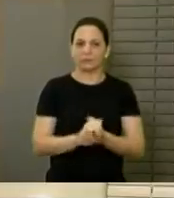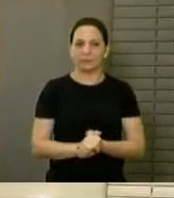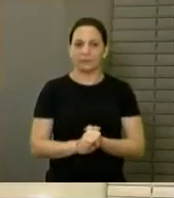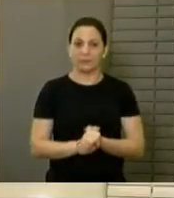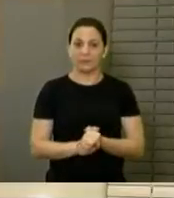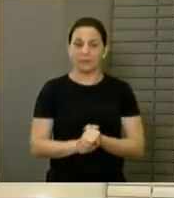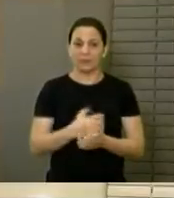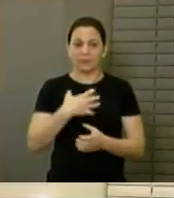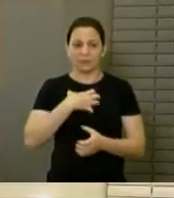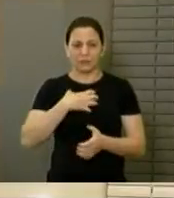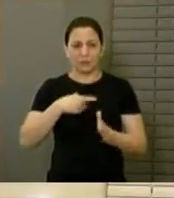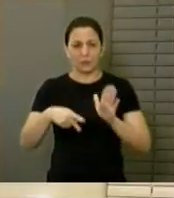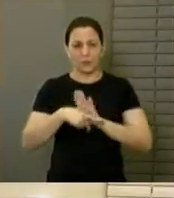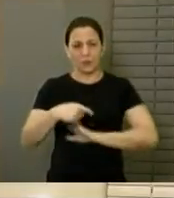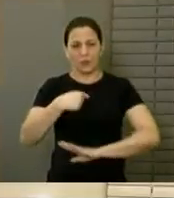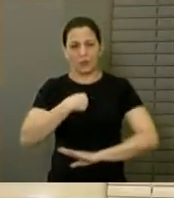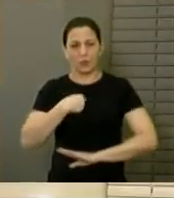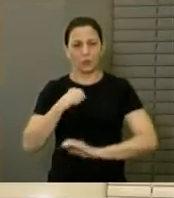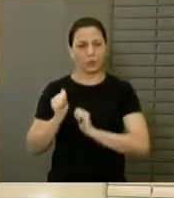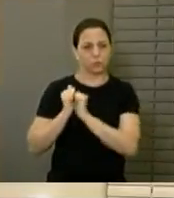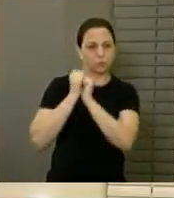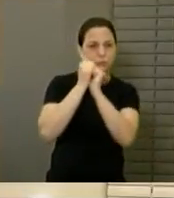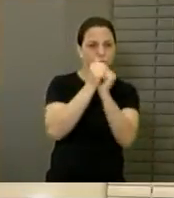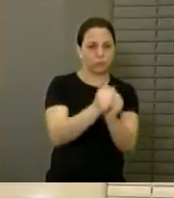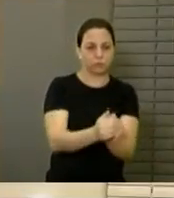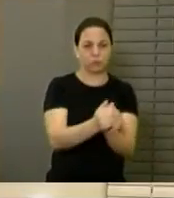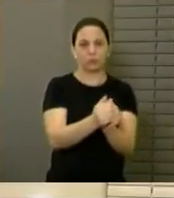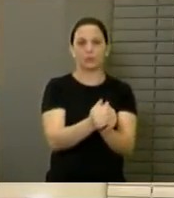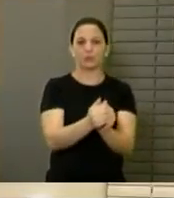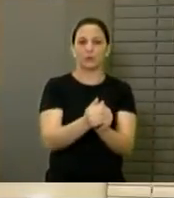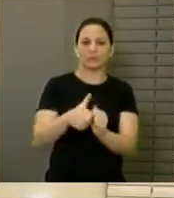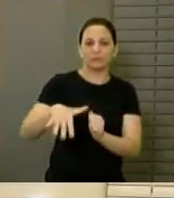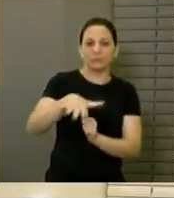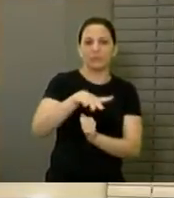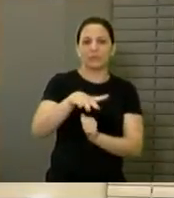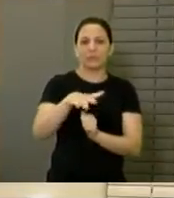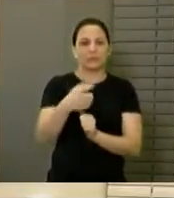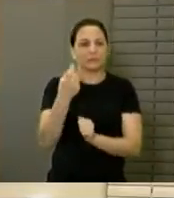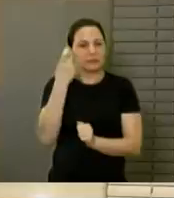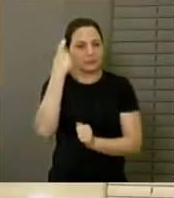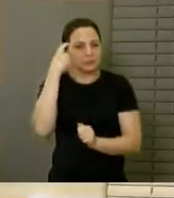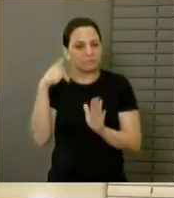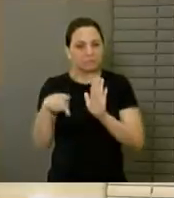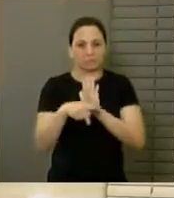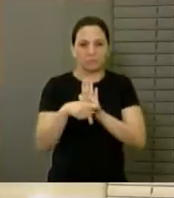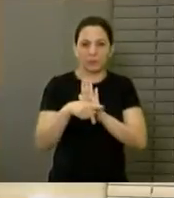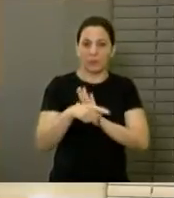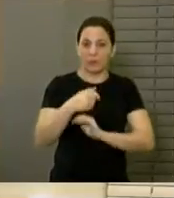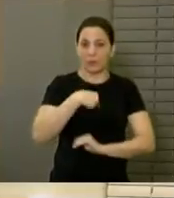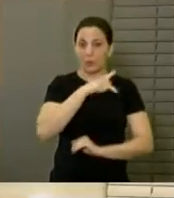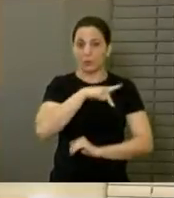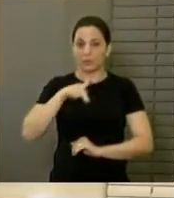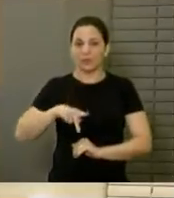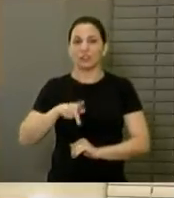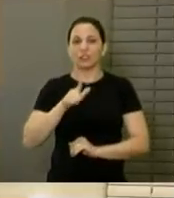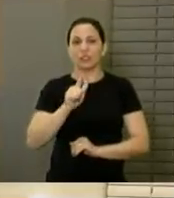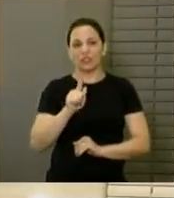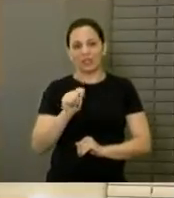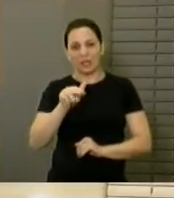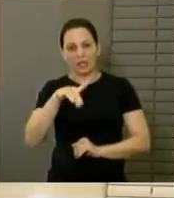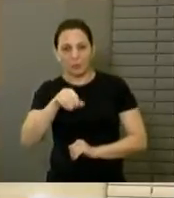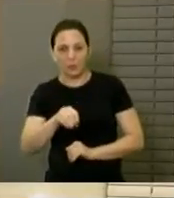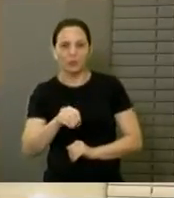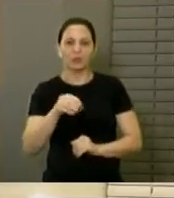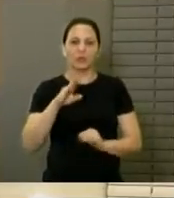Nesta caminhada, eu e muitas outras pessoas nos unimos em torno destes ideais. Fui presidente de Grêmio Estudantil aos 13